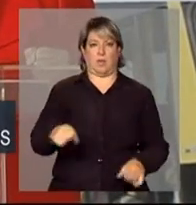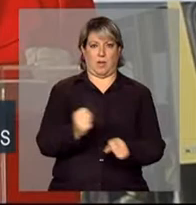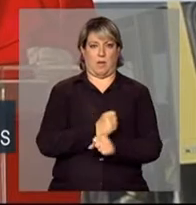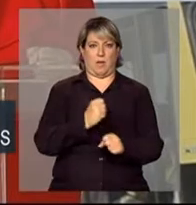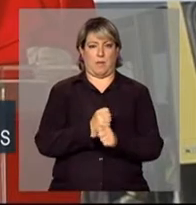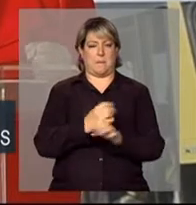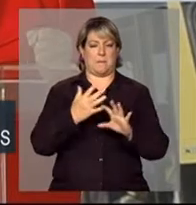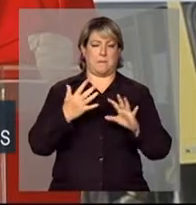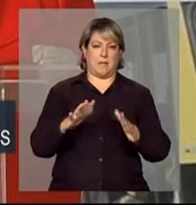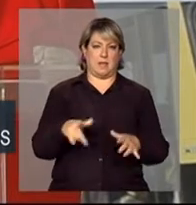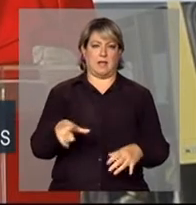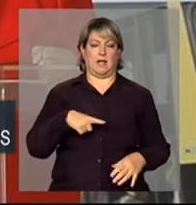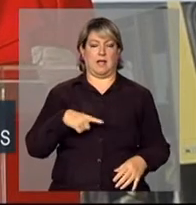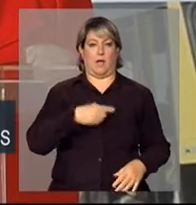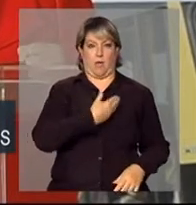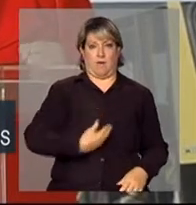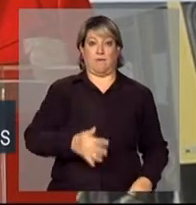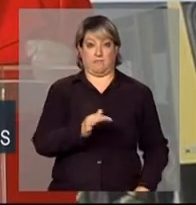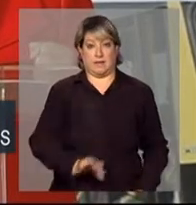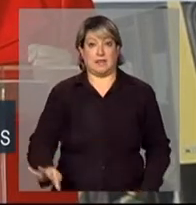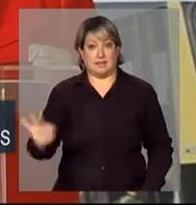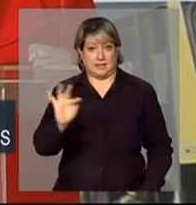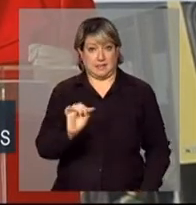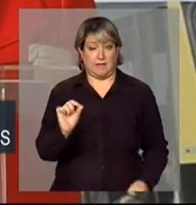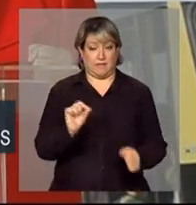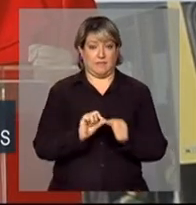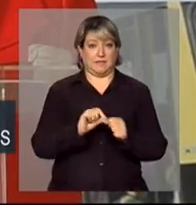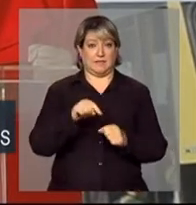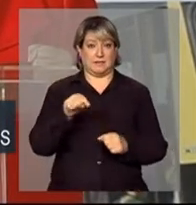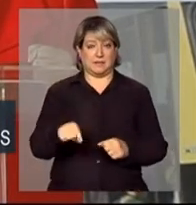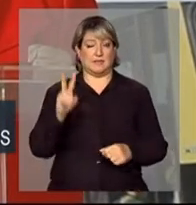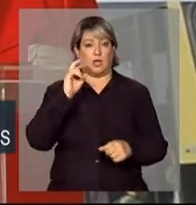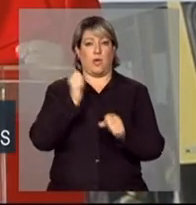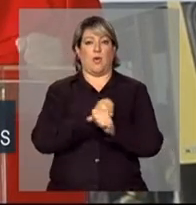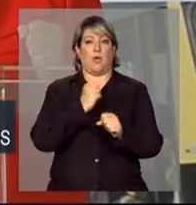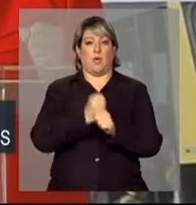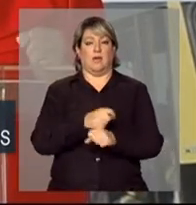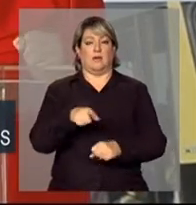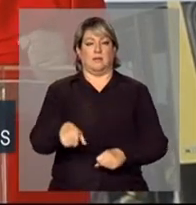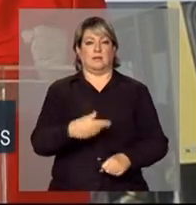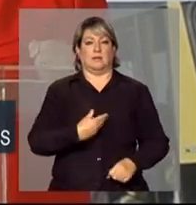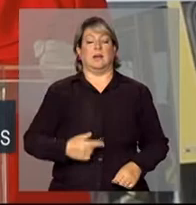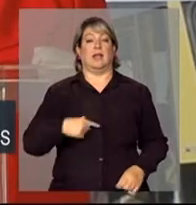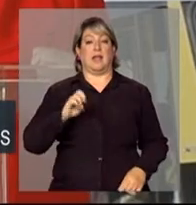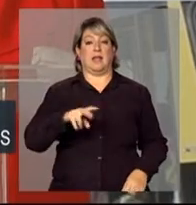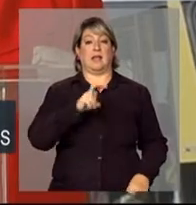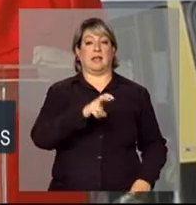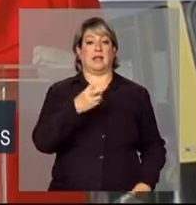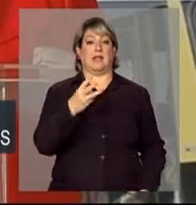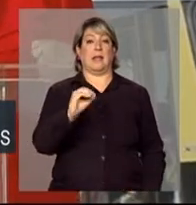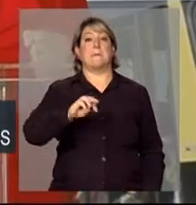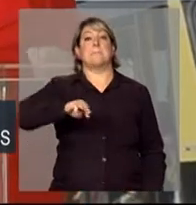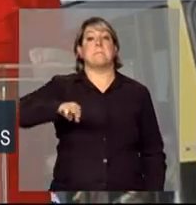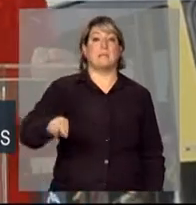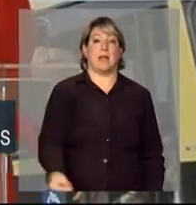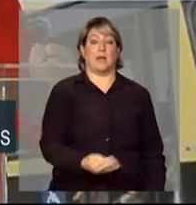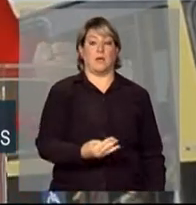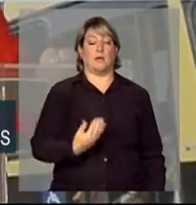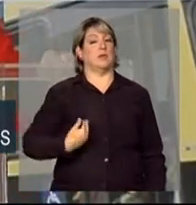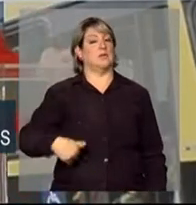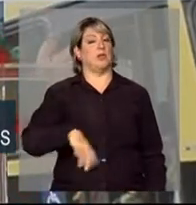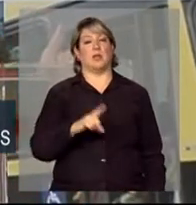será feita pelo governo federal sobre a forma de obra pública, é 530 milhões. Nós